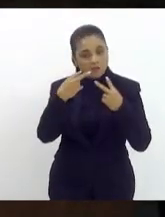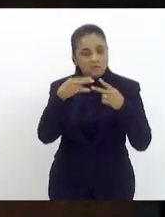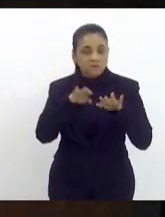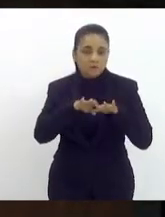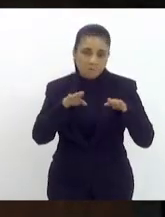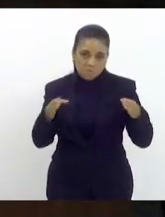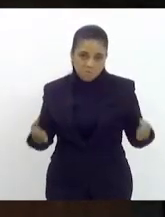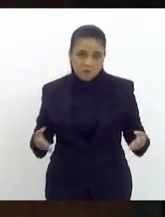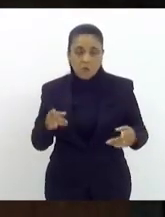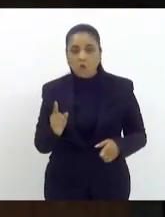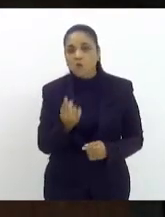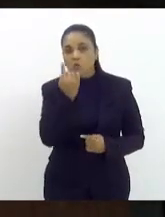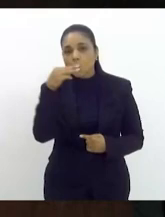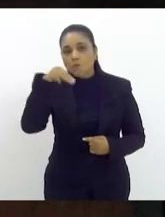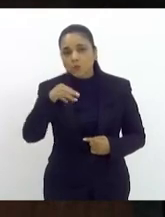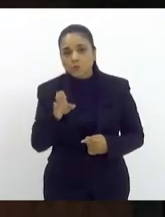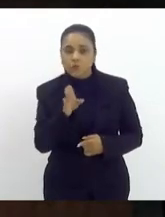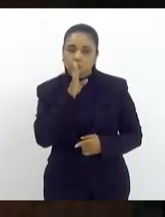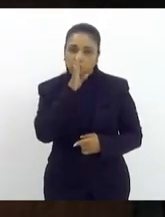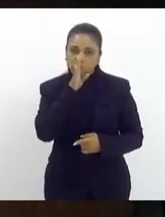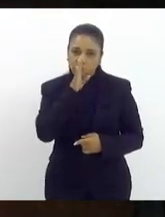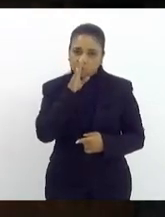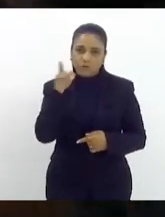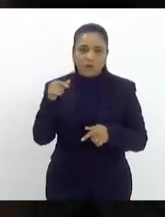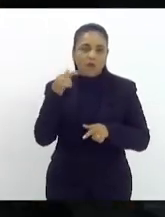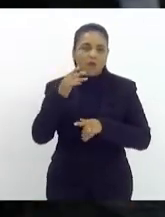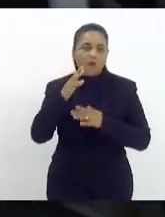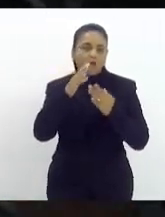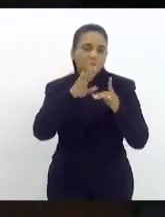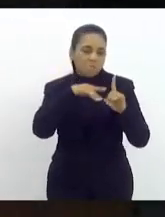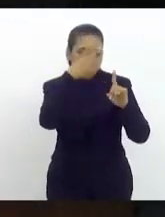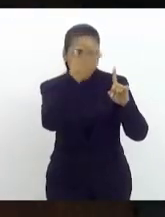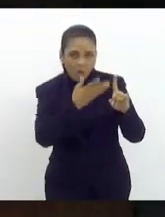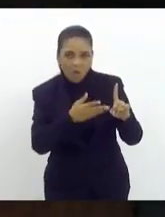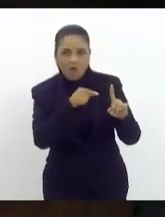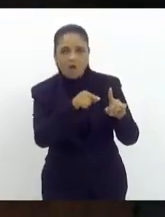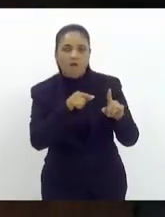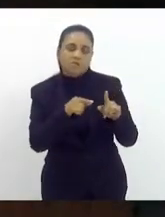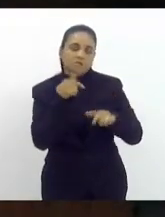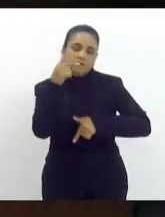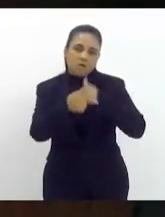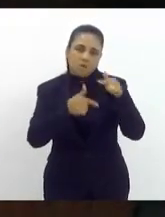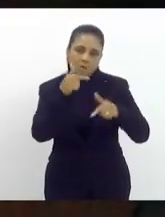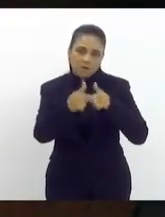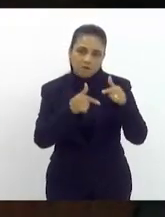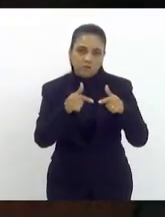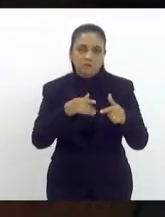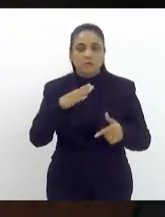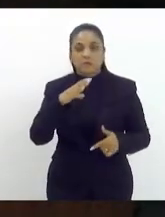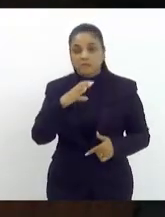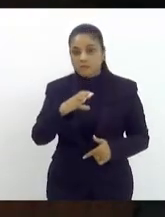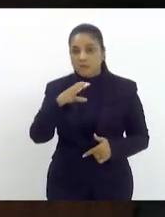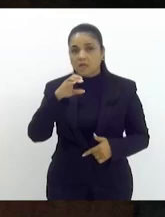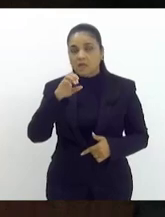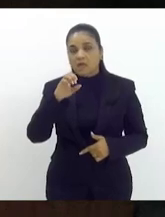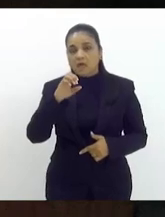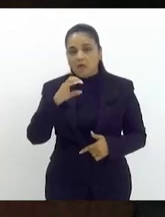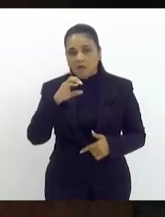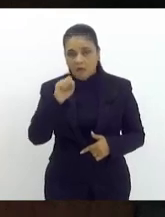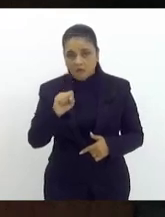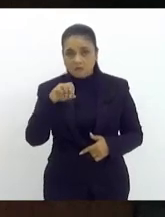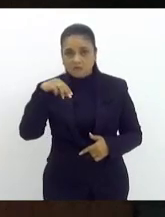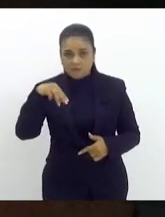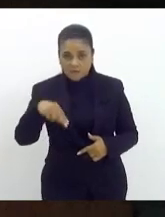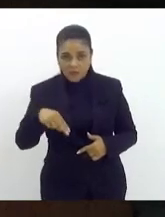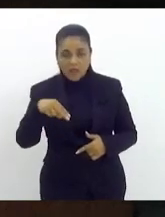desse trabalhador, que eu me somo a essa luta pela cobrança das responsabilidades da CSN pelos reincidentes acidentes